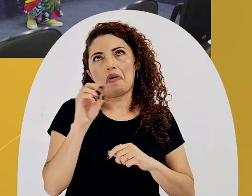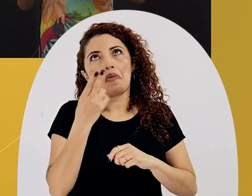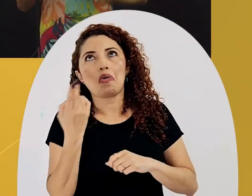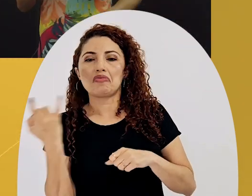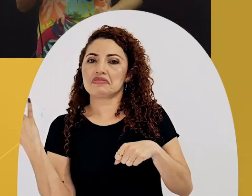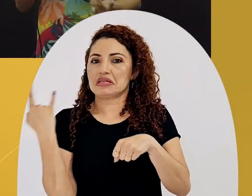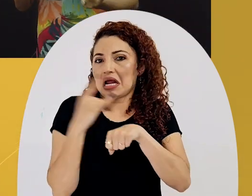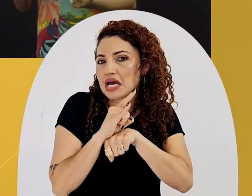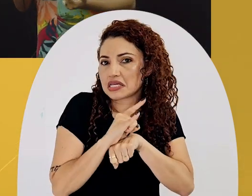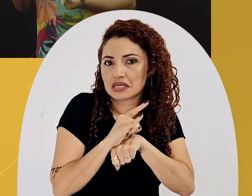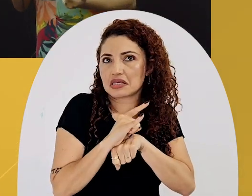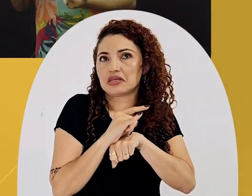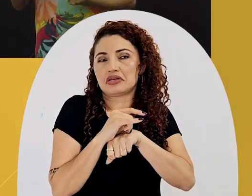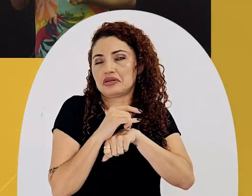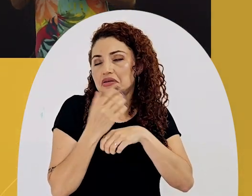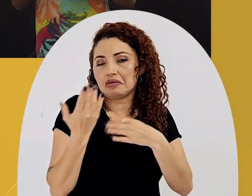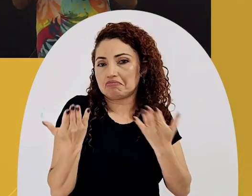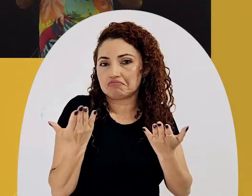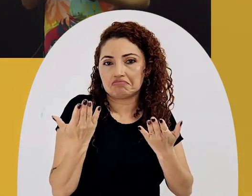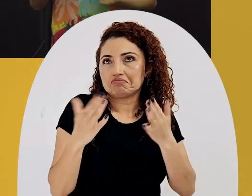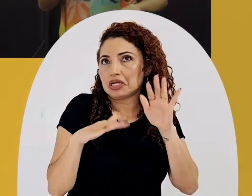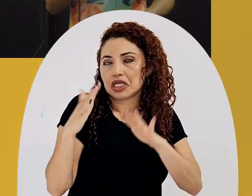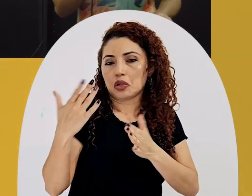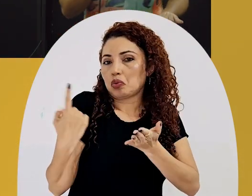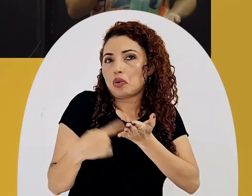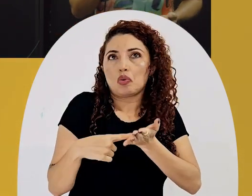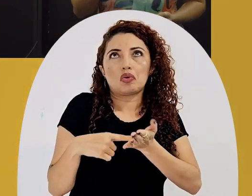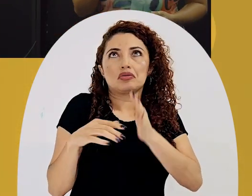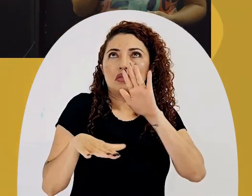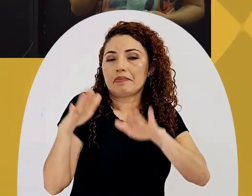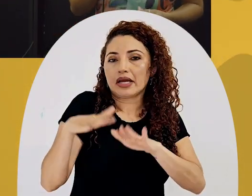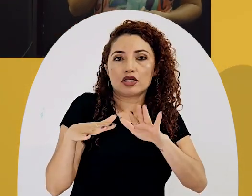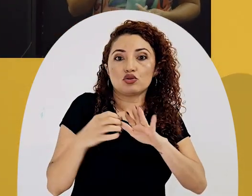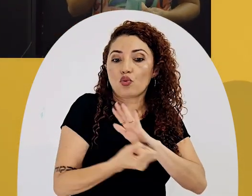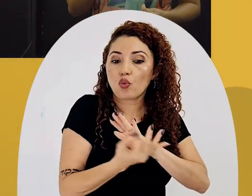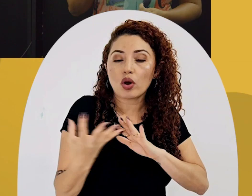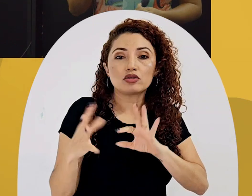da quantidade de filhos, ela tinha que continuar casada com ele?